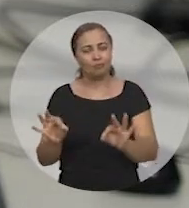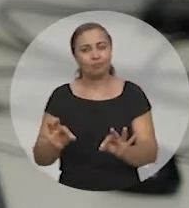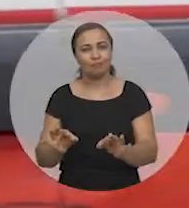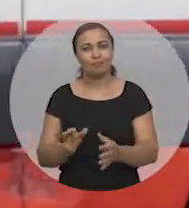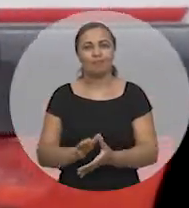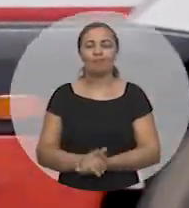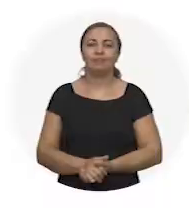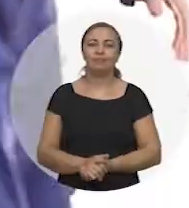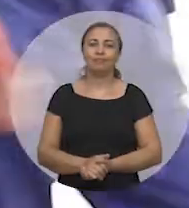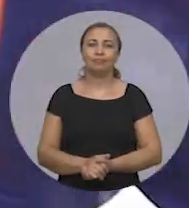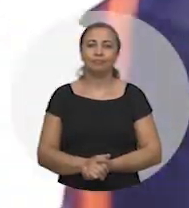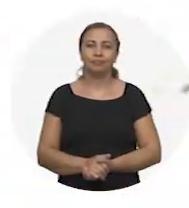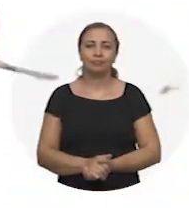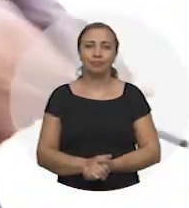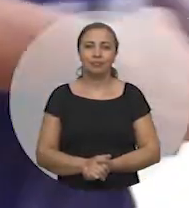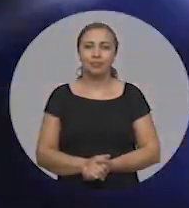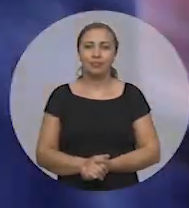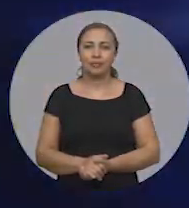tá personalizada